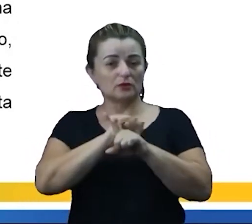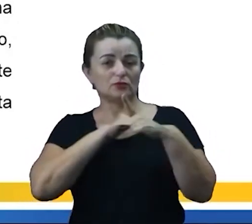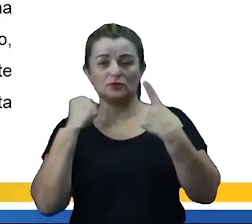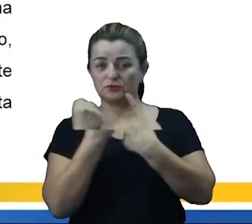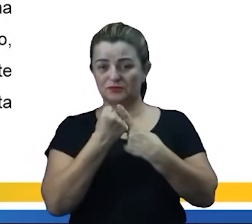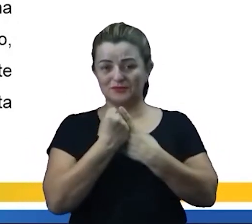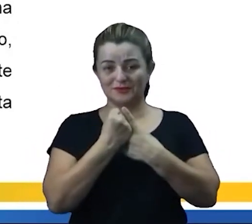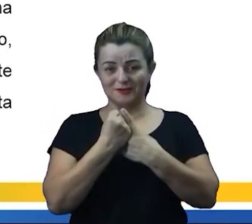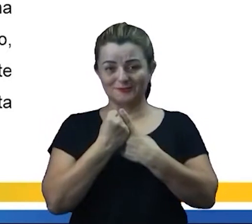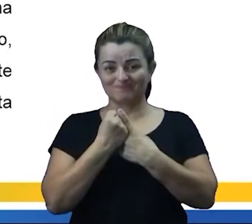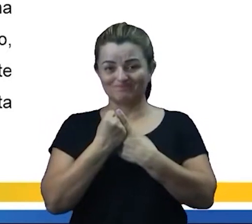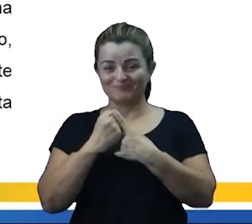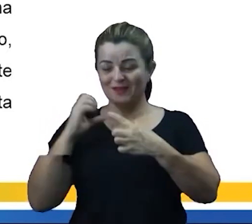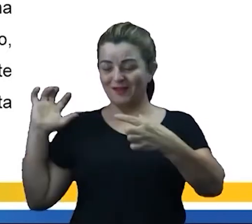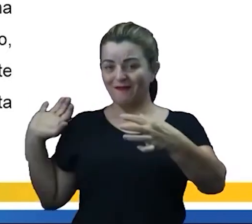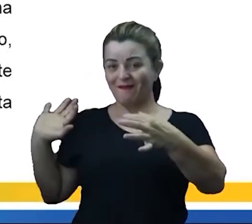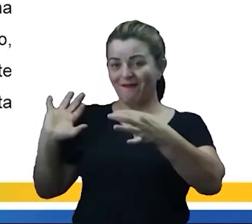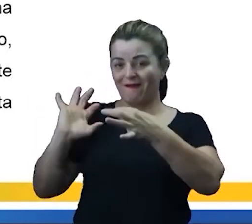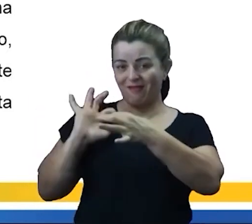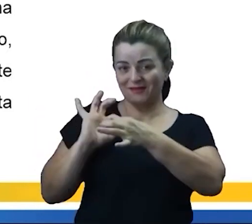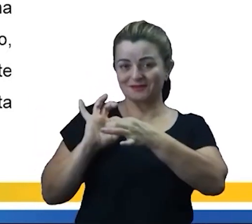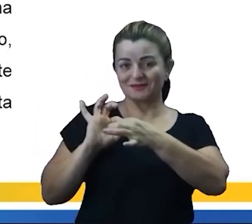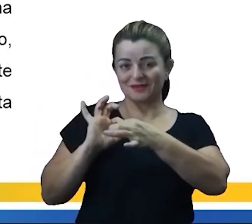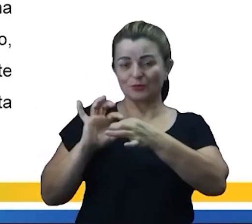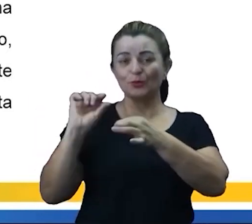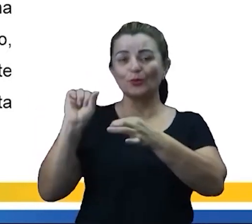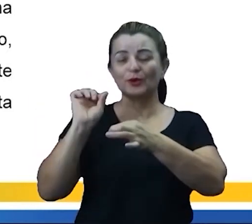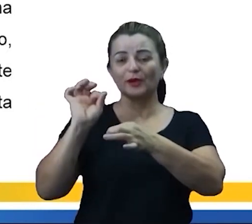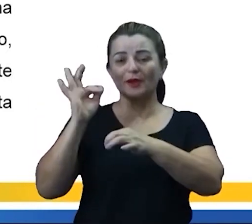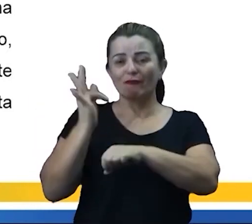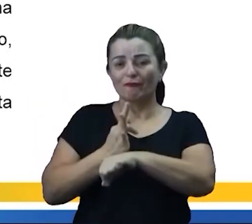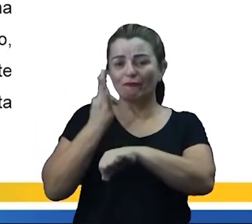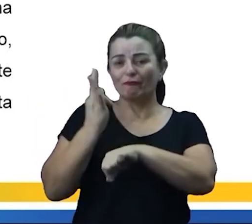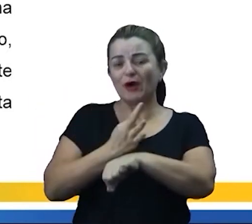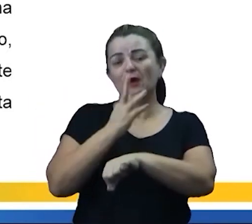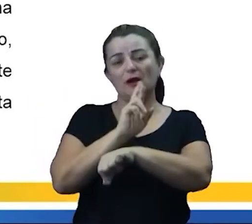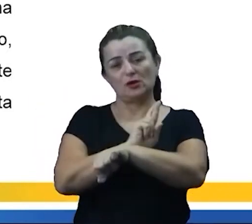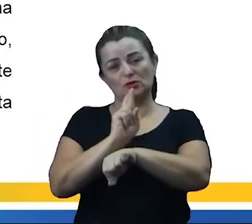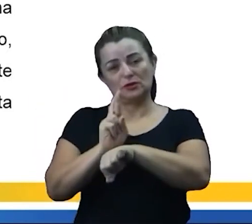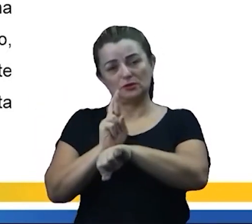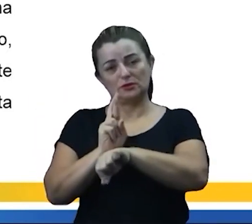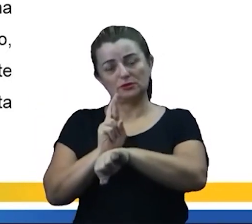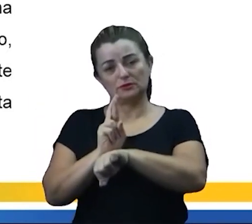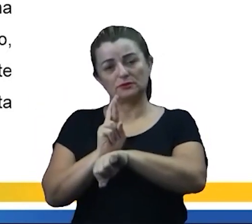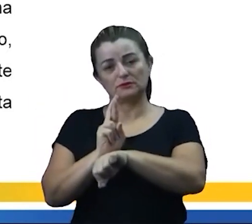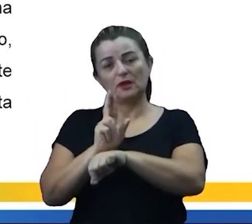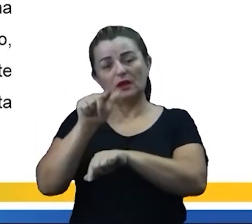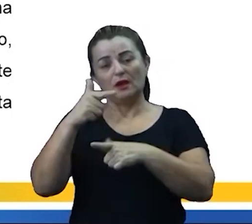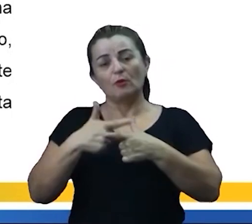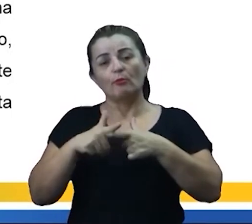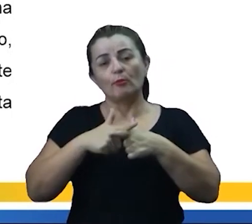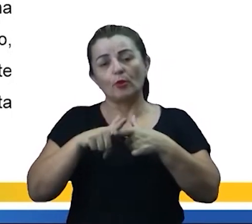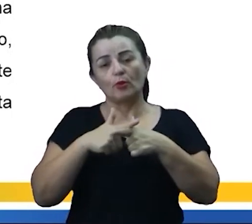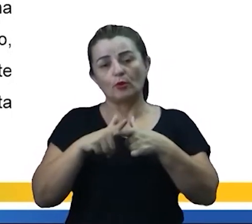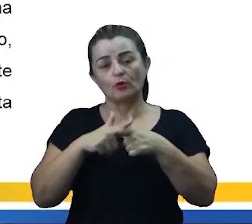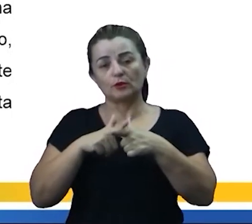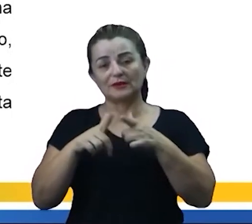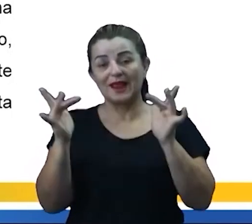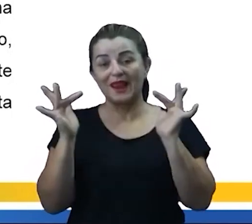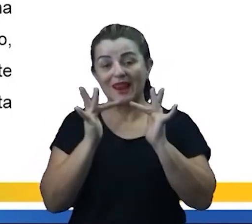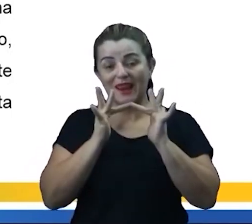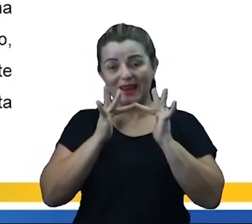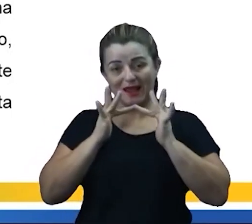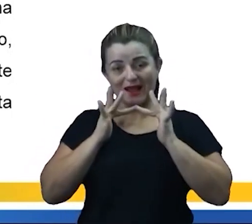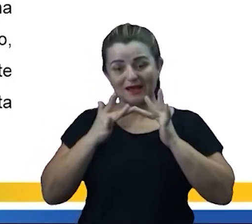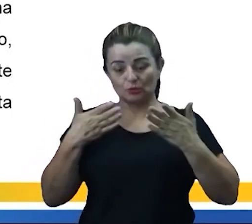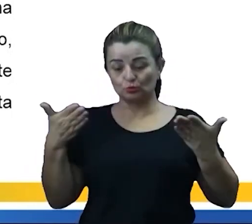E ela relaciona essa miséria com a intolerância religiosa. E ela diz ainda que é uma problemática que está ligada